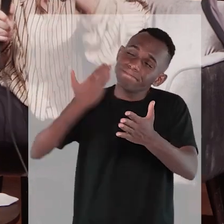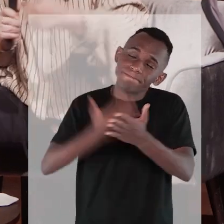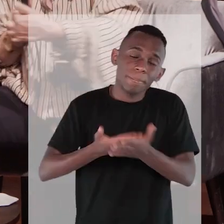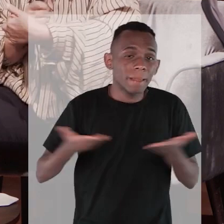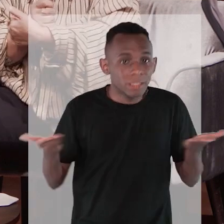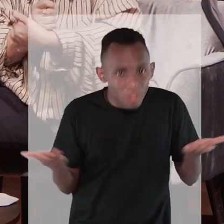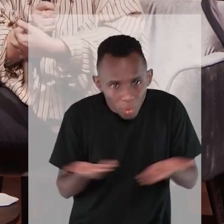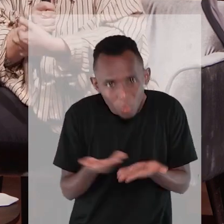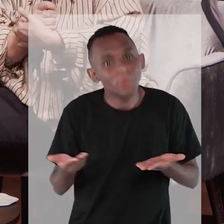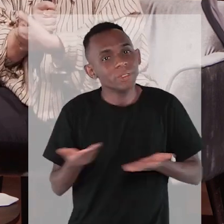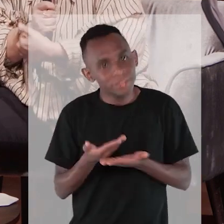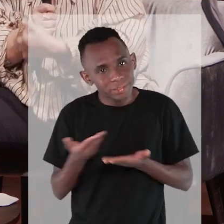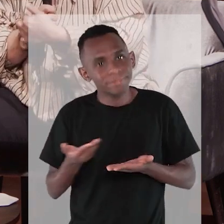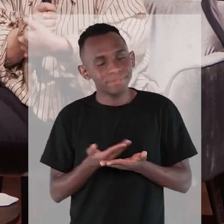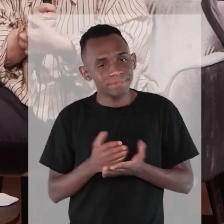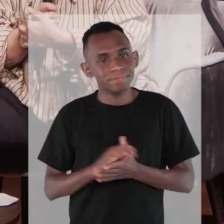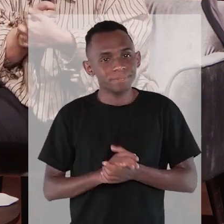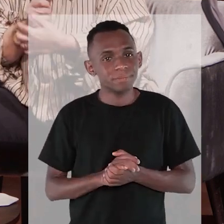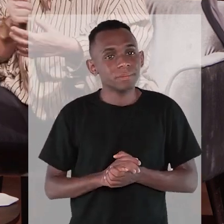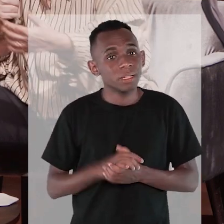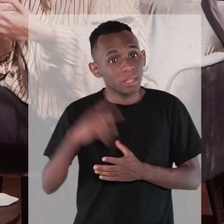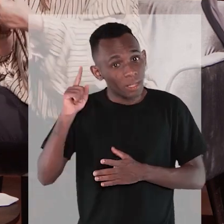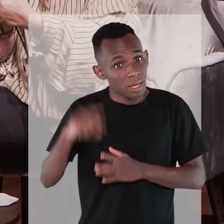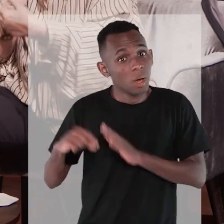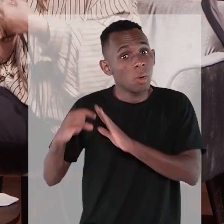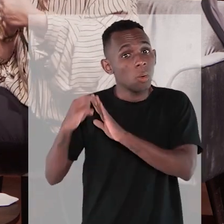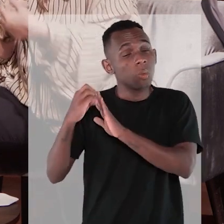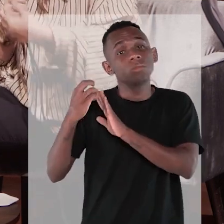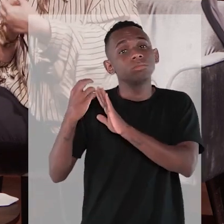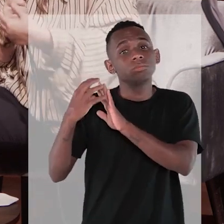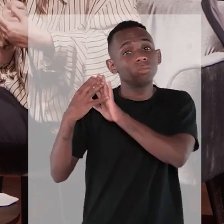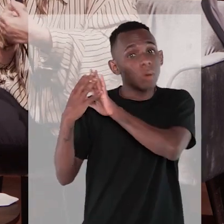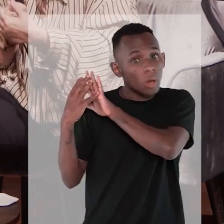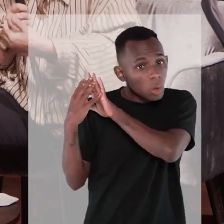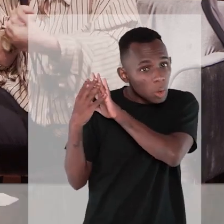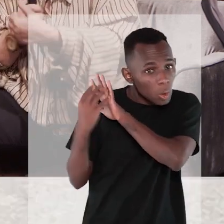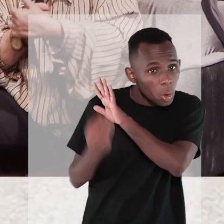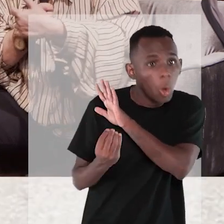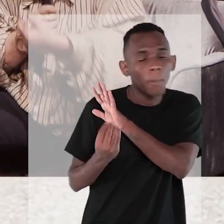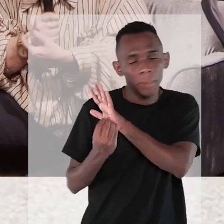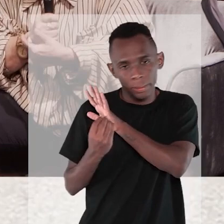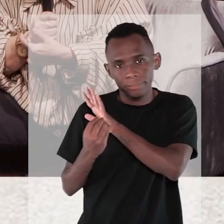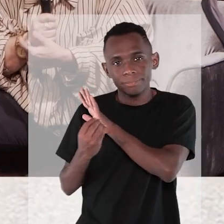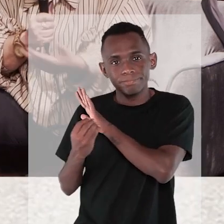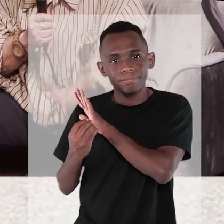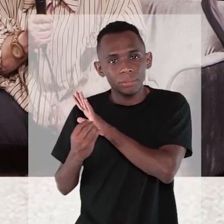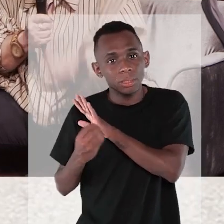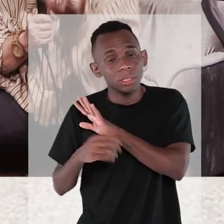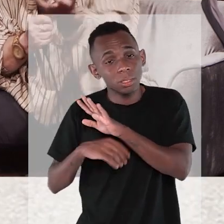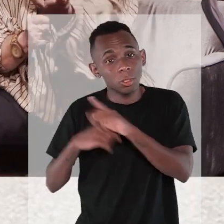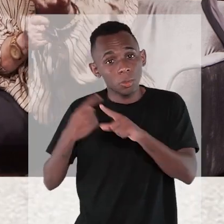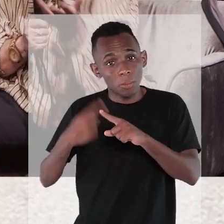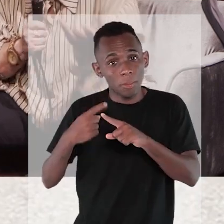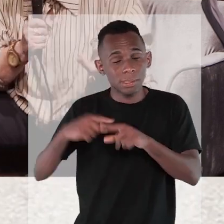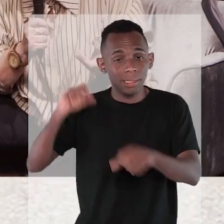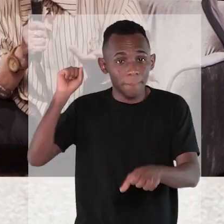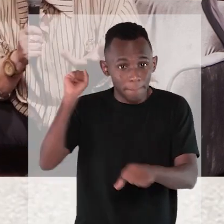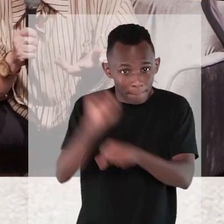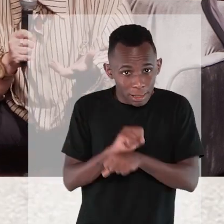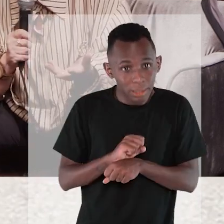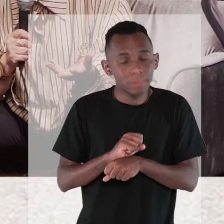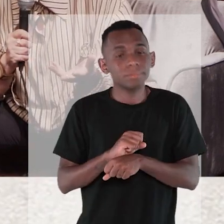hora que esse verniz é verniz, então é uma epiderme, ele diz, é uma epiderme civilizatória. Na hora que ela se rompe,